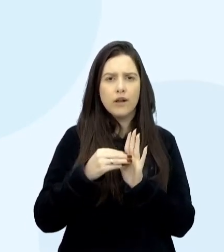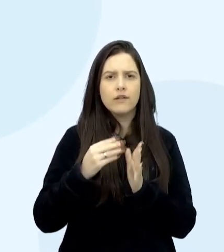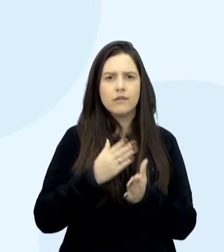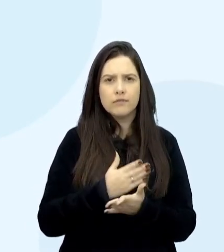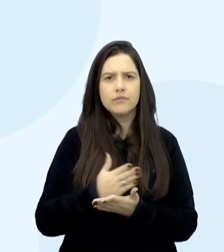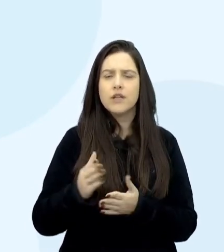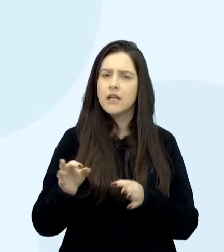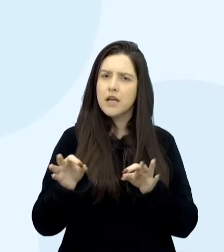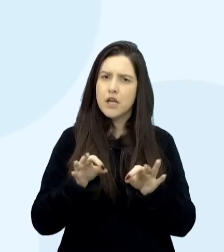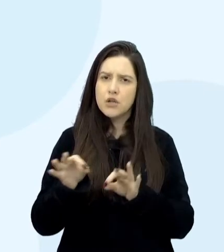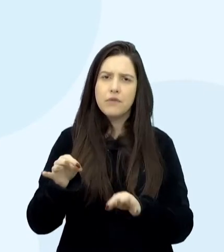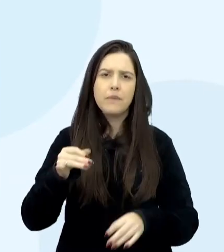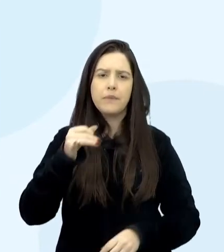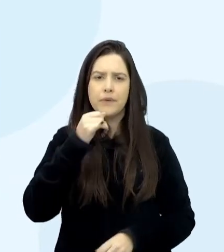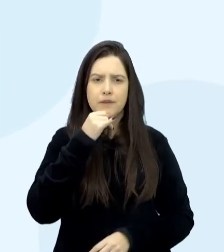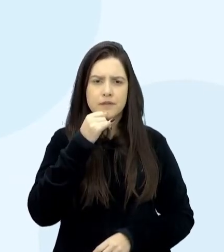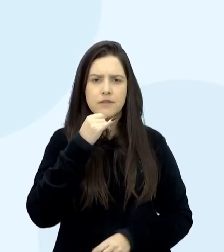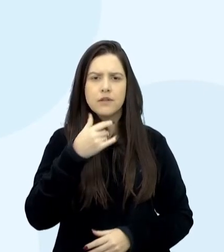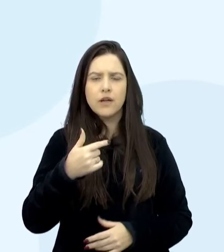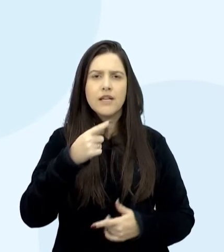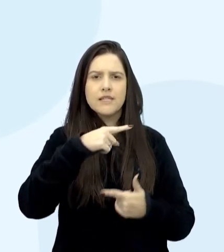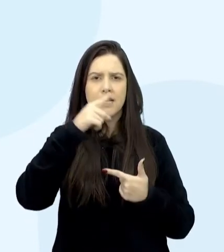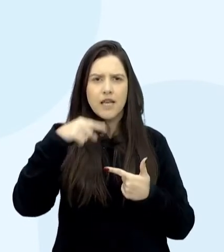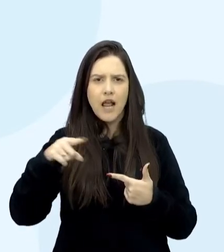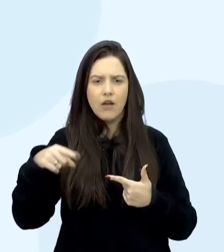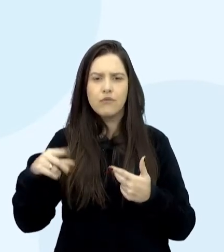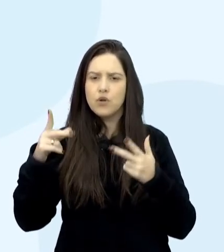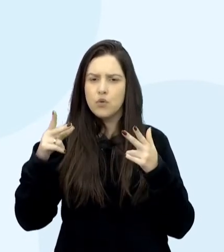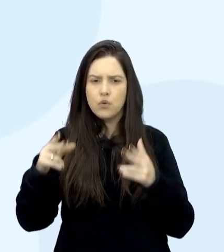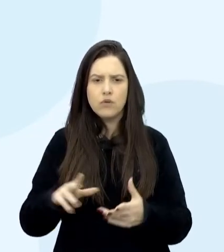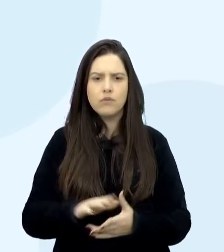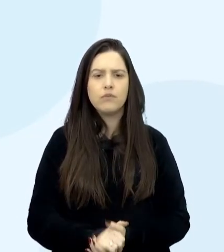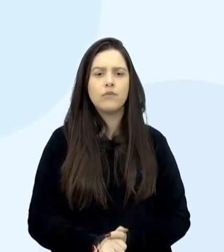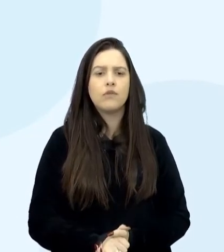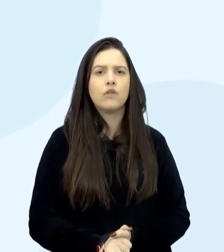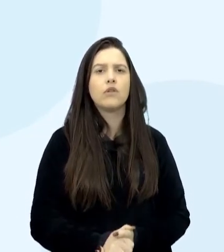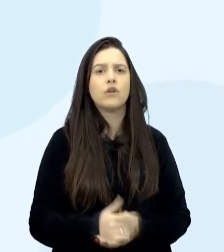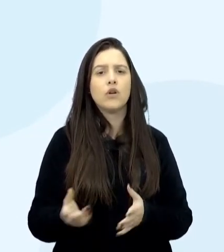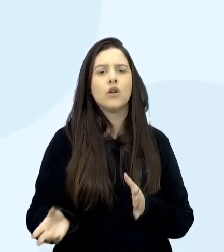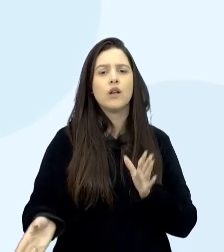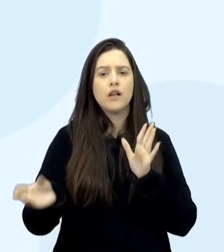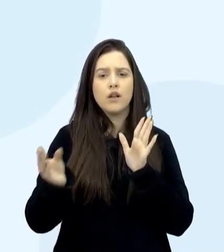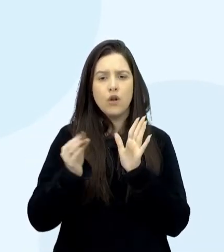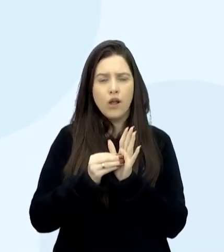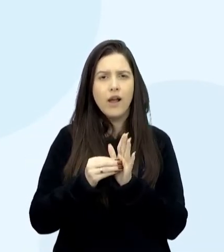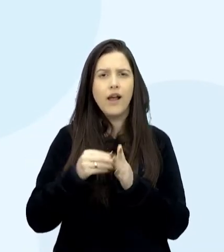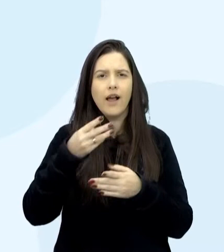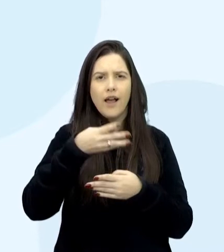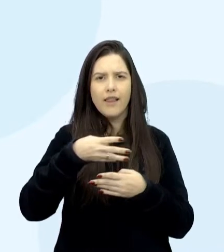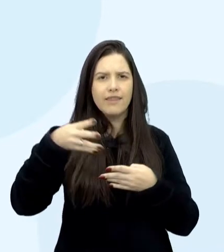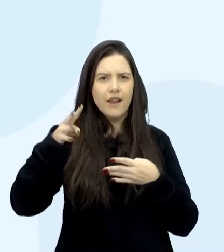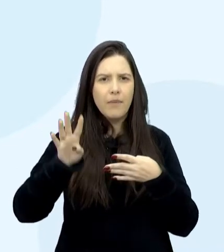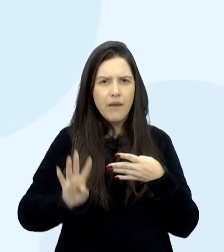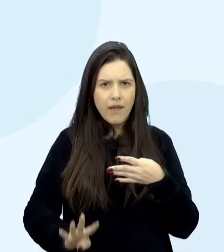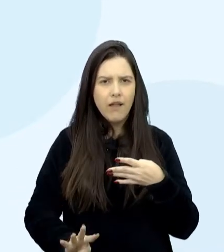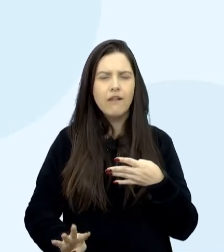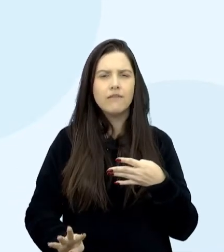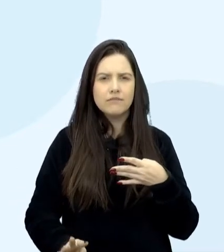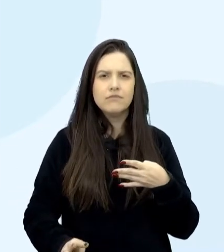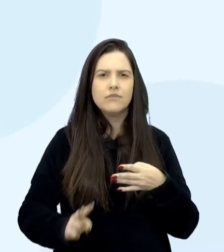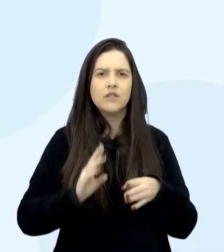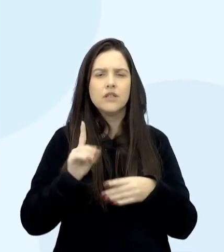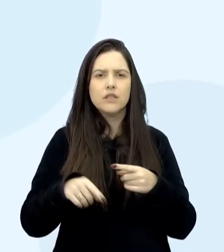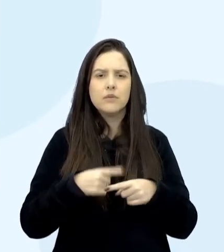e resolver, por exemplo, vai dar esse gráfico aqui. Como que a gente põe no Excel? Coloque a tabela, selecione a tabela e